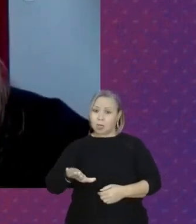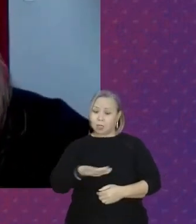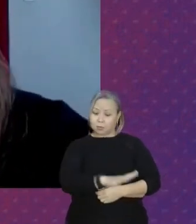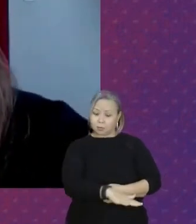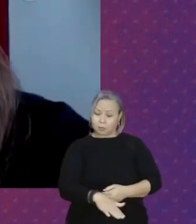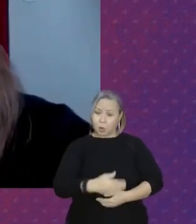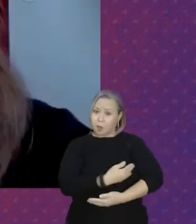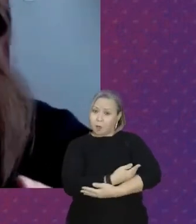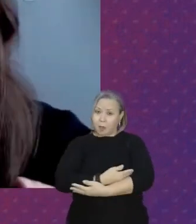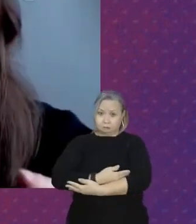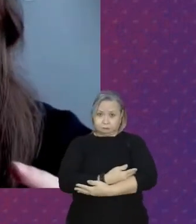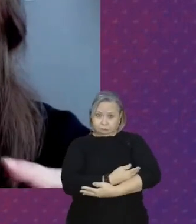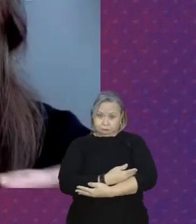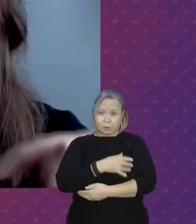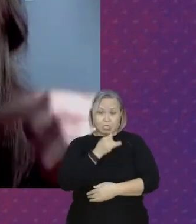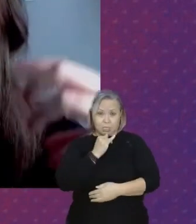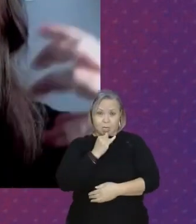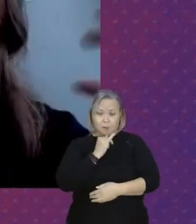um bebê,